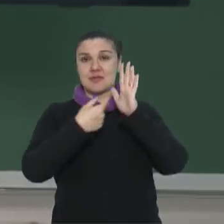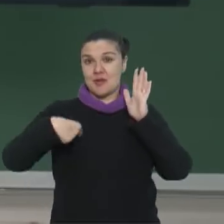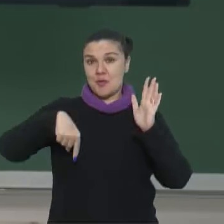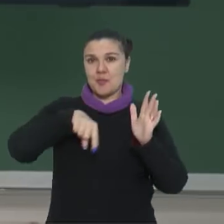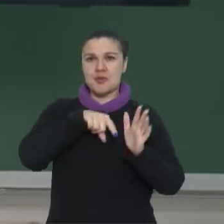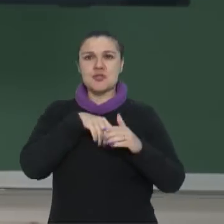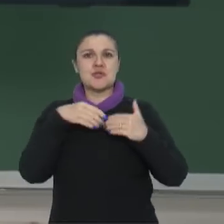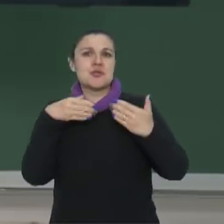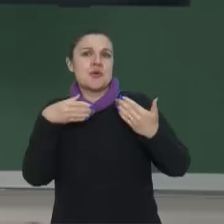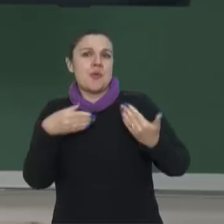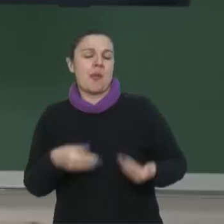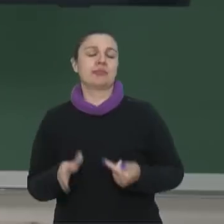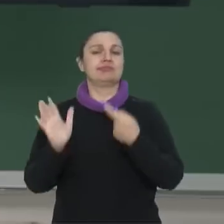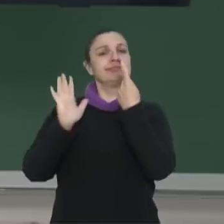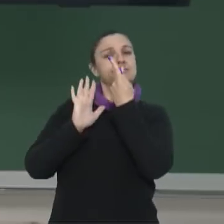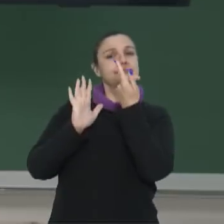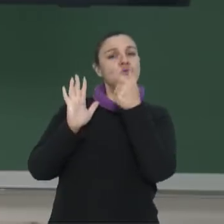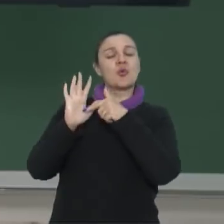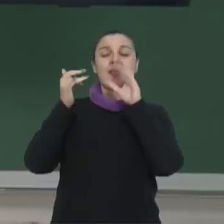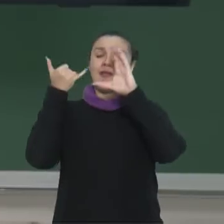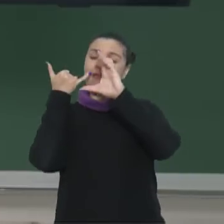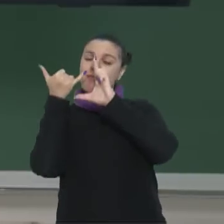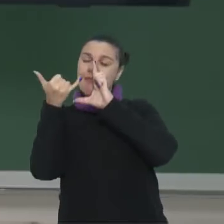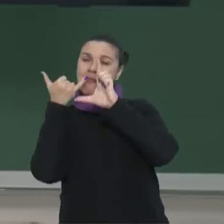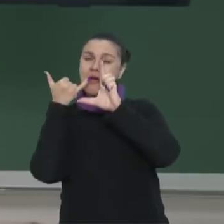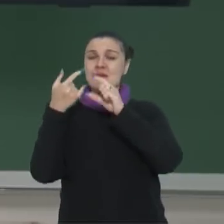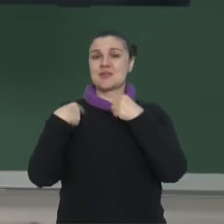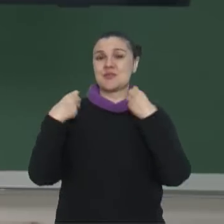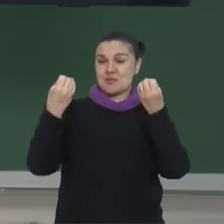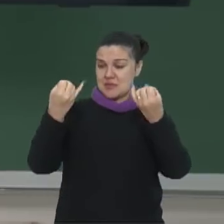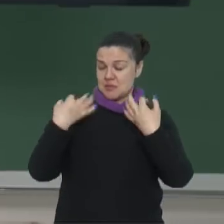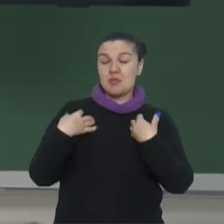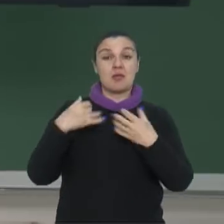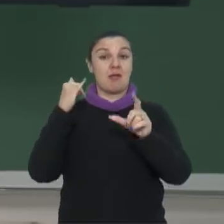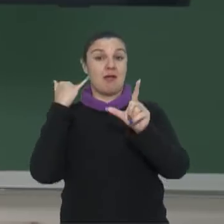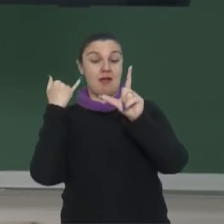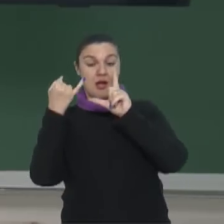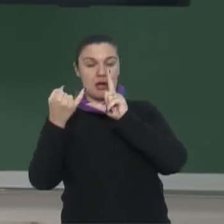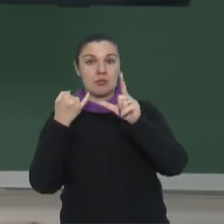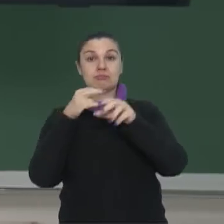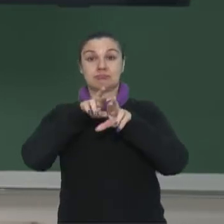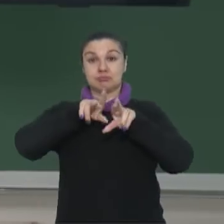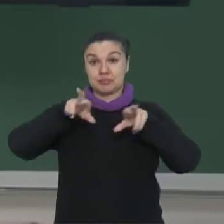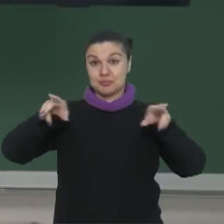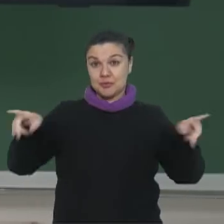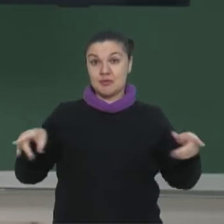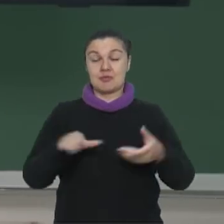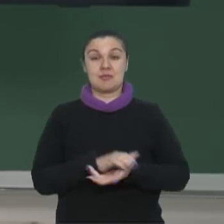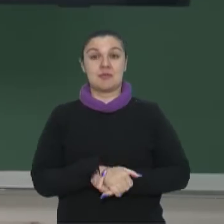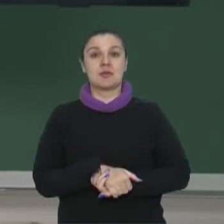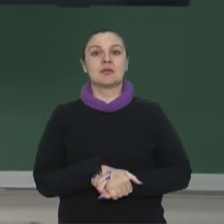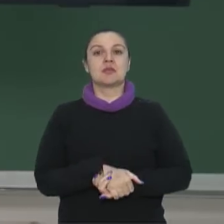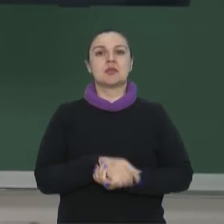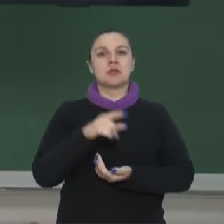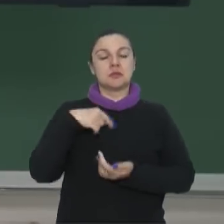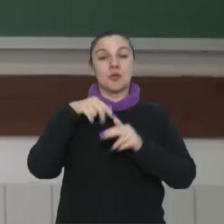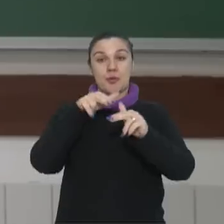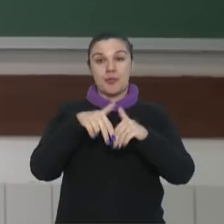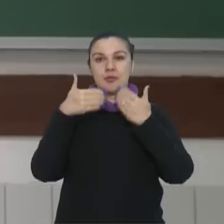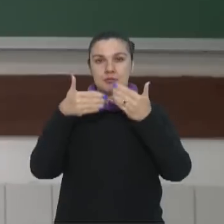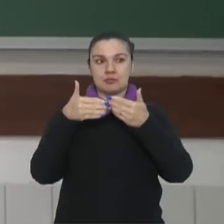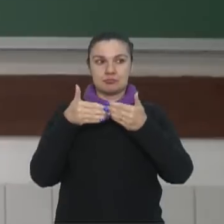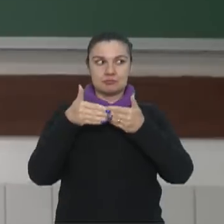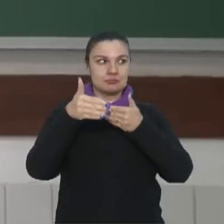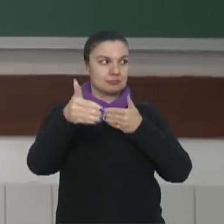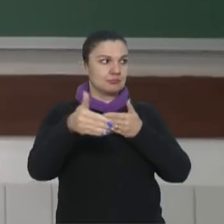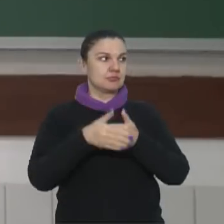que dizem as ilustrações, o que a imagem me diz? A imagem nos diz muitas coisas. Então, por isso que eu trouxe para você esse início aí, para a